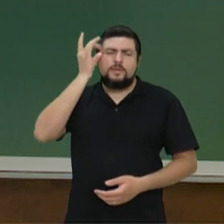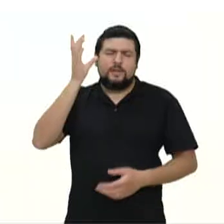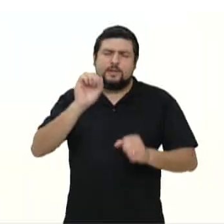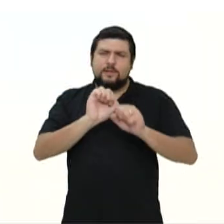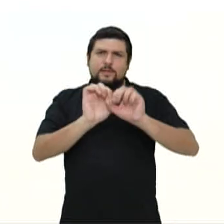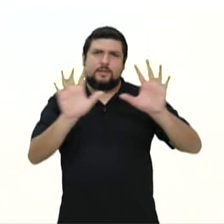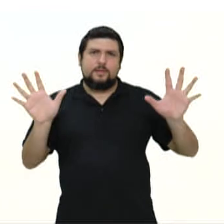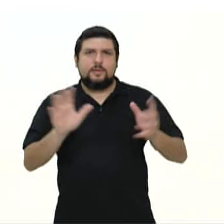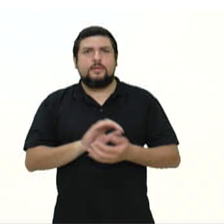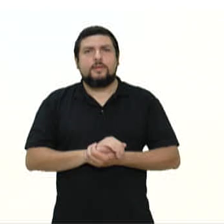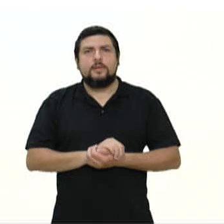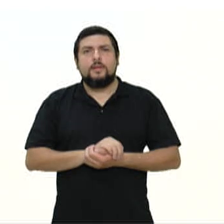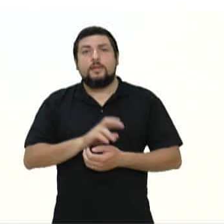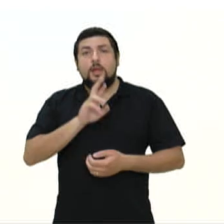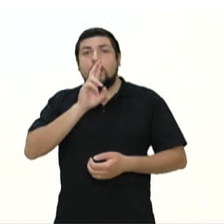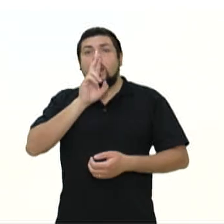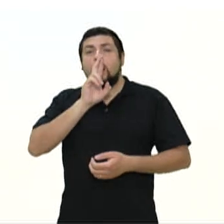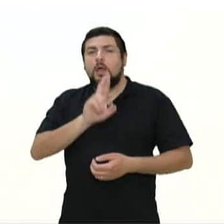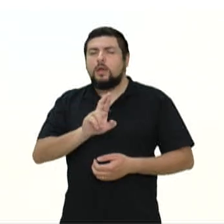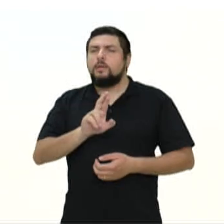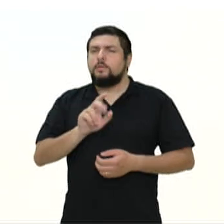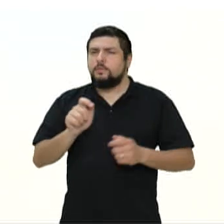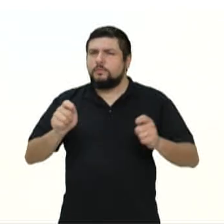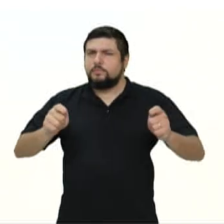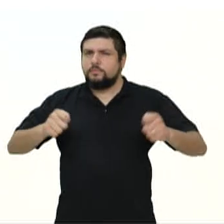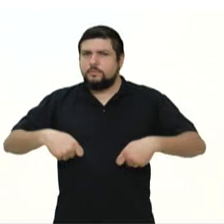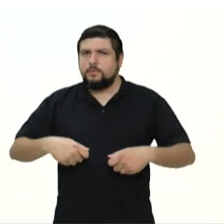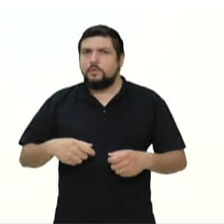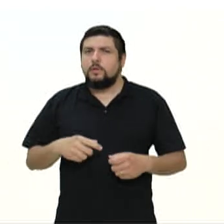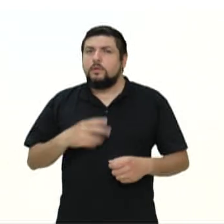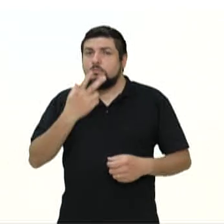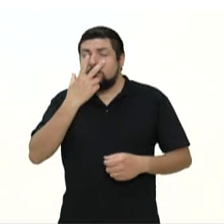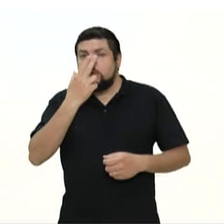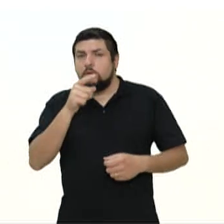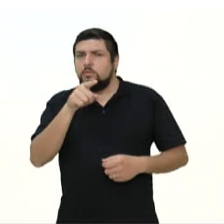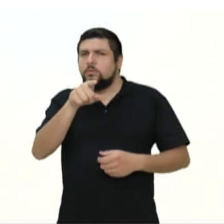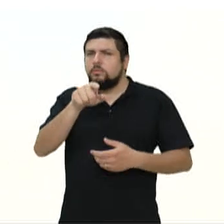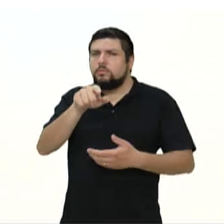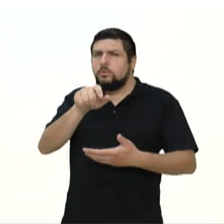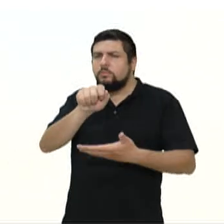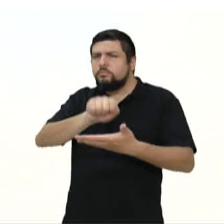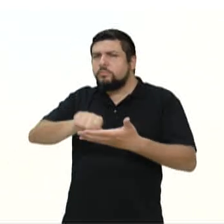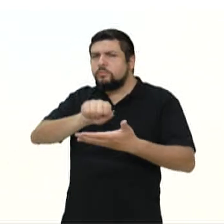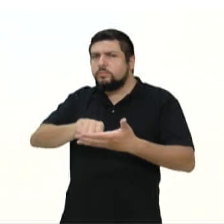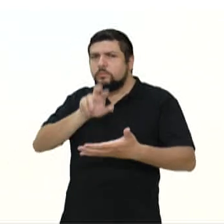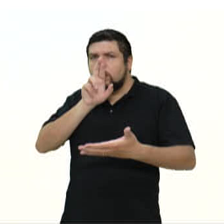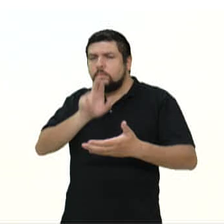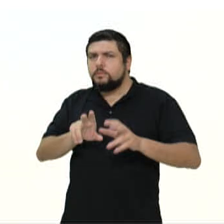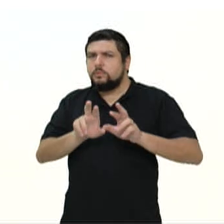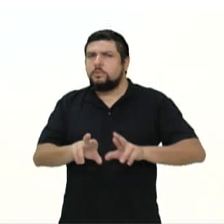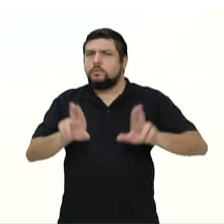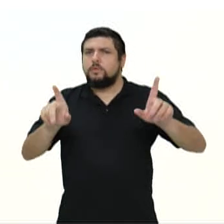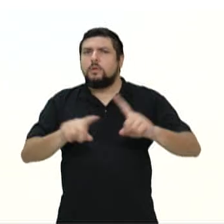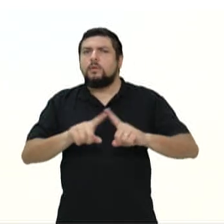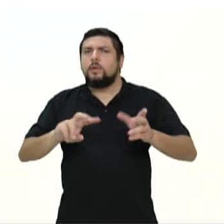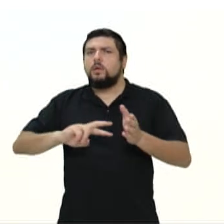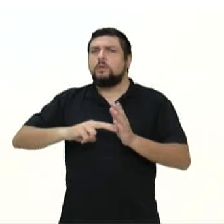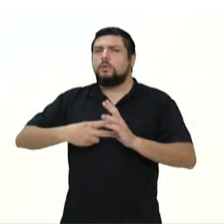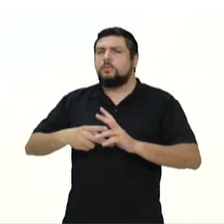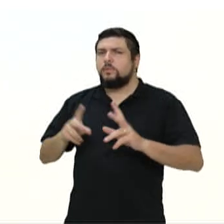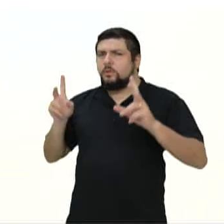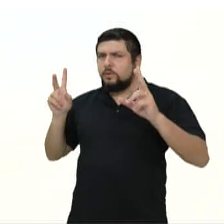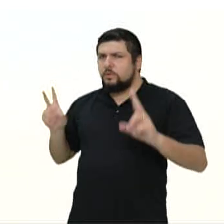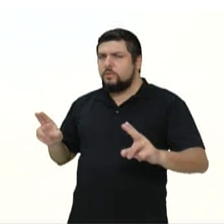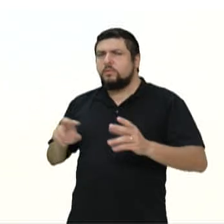é? Resposta possível, né? Talvez você tenha respondido um pouquinho diferente, mas tem que ter o mesmo sentido.